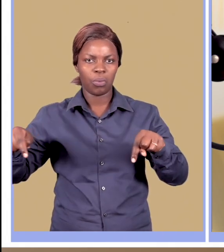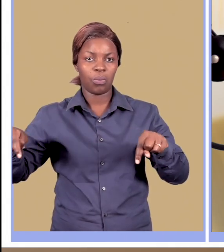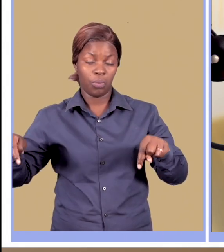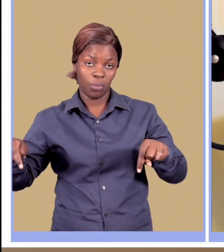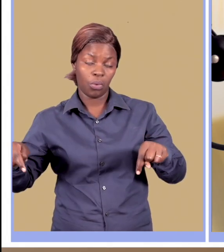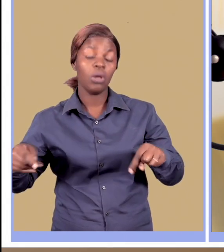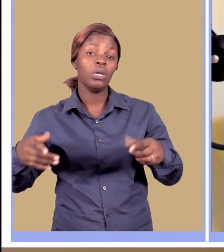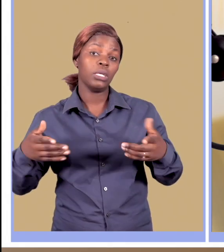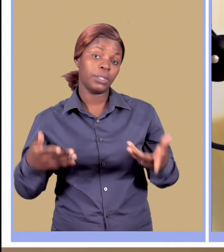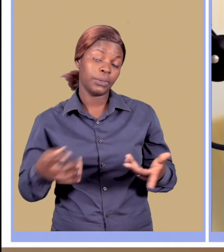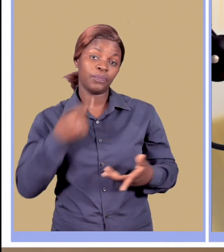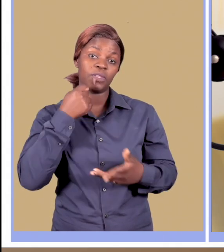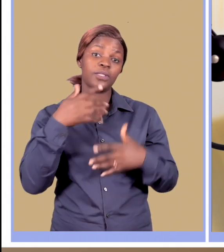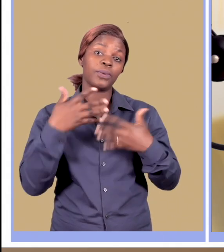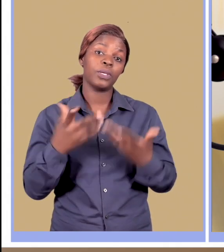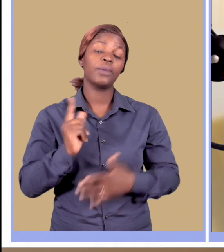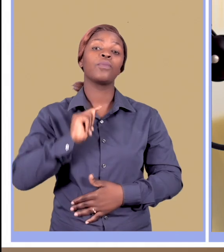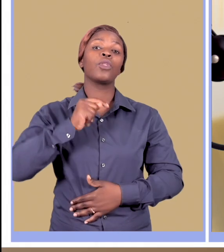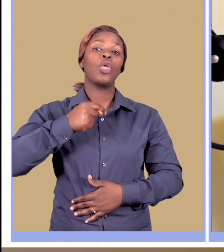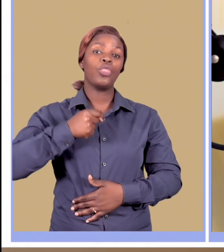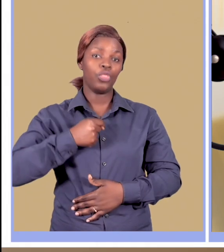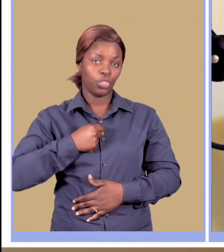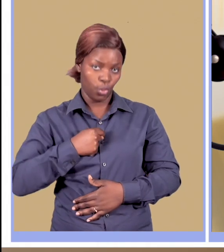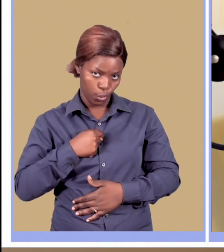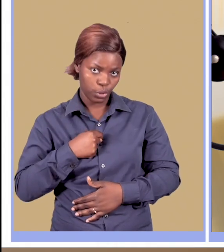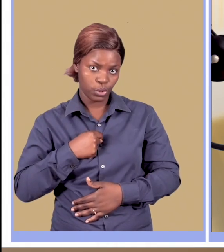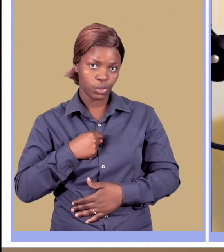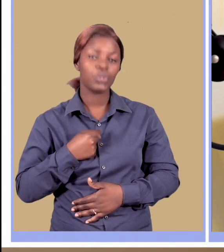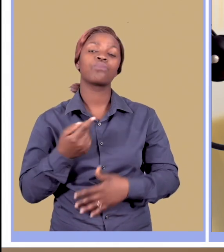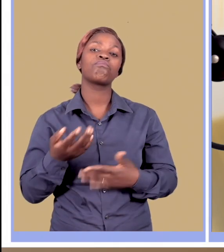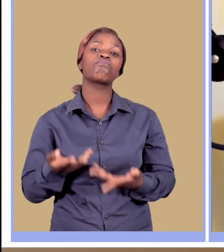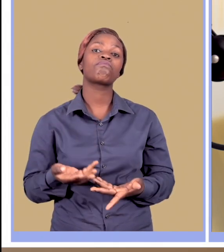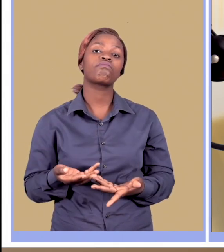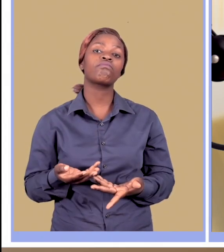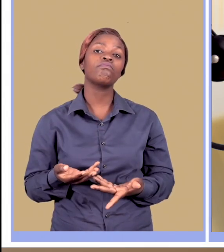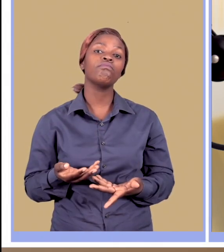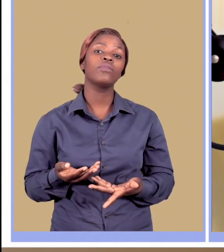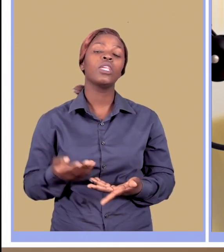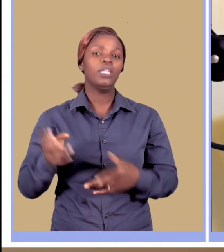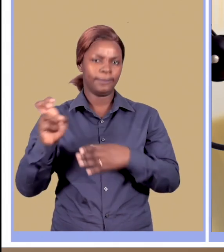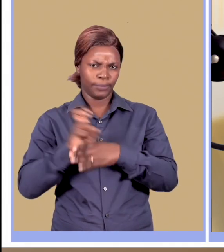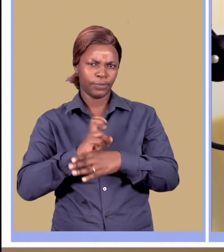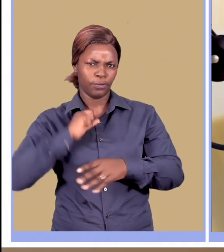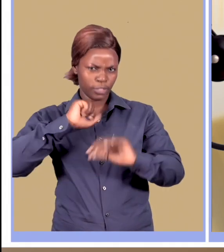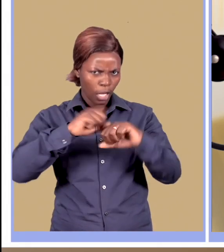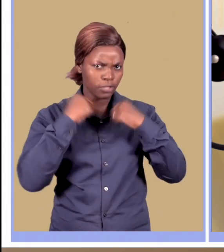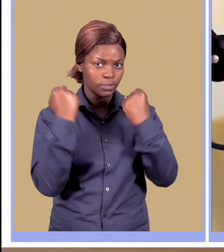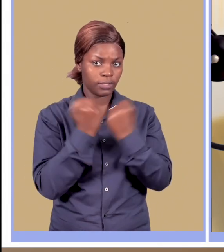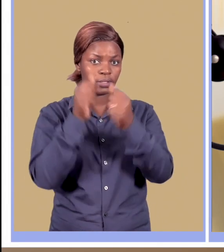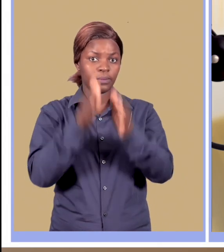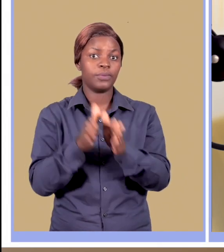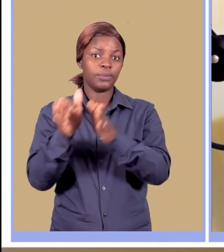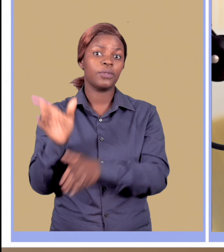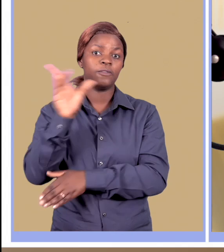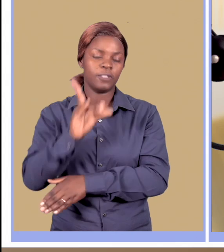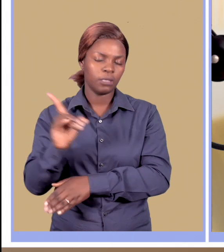já passaram. E dizer que nós estamos atentos e como movimento associativo a